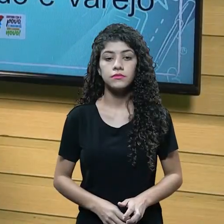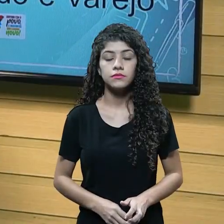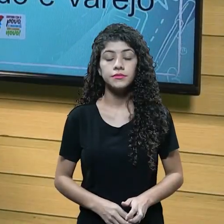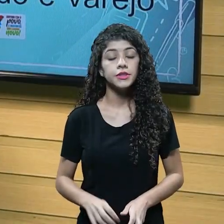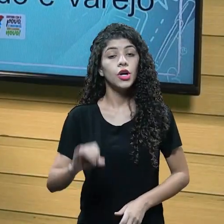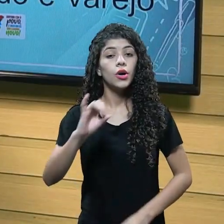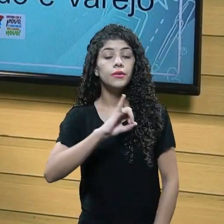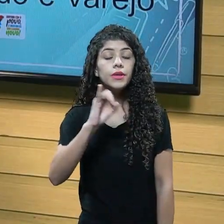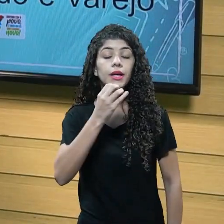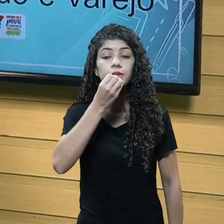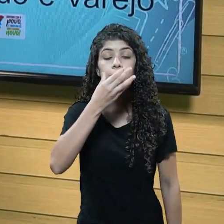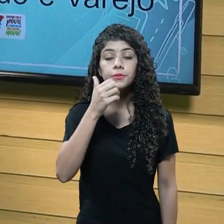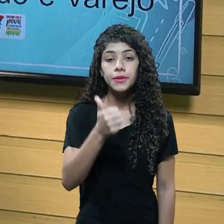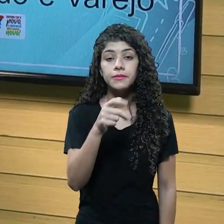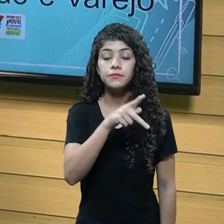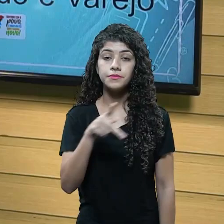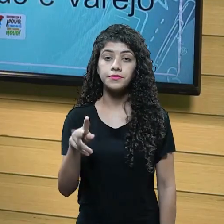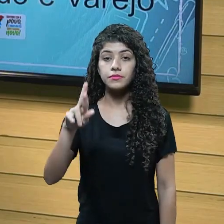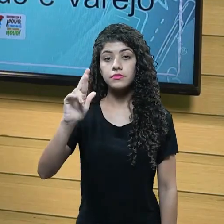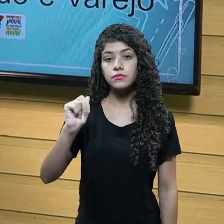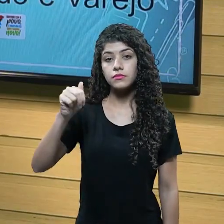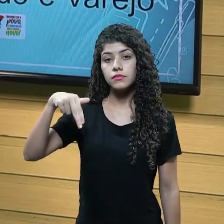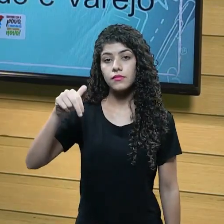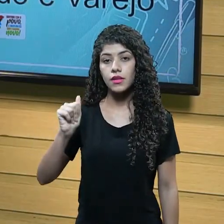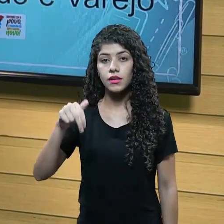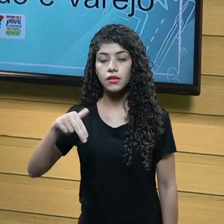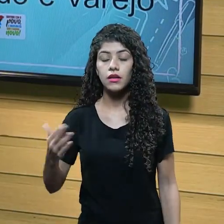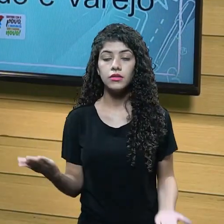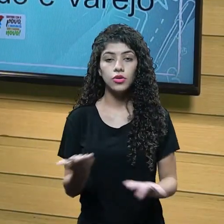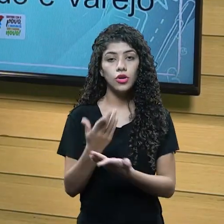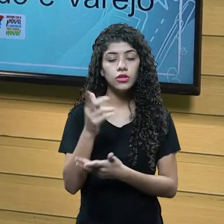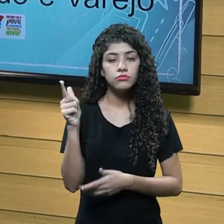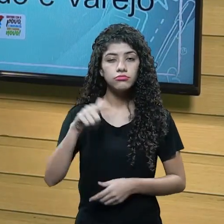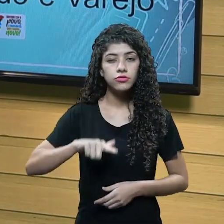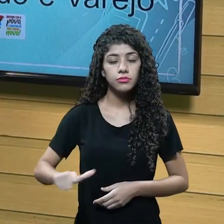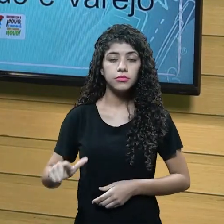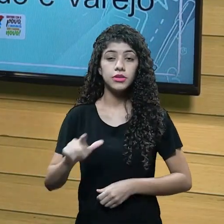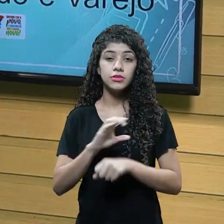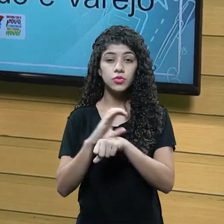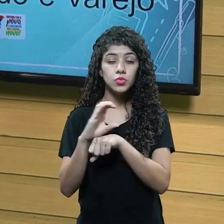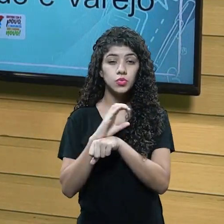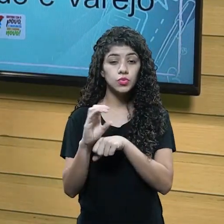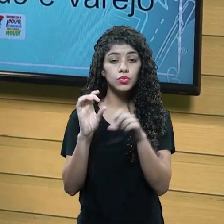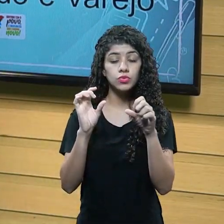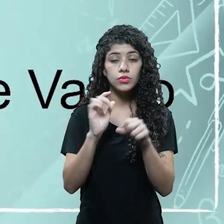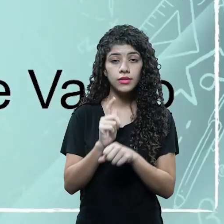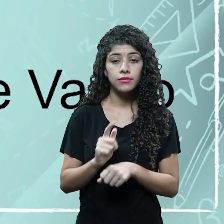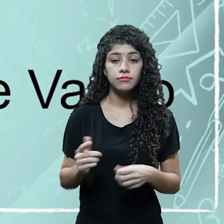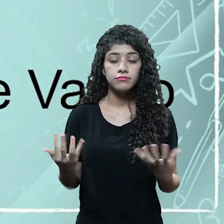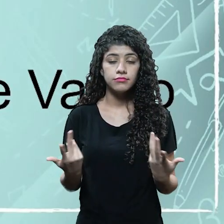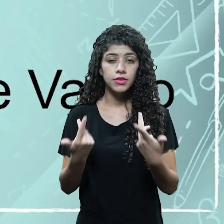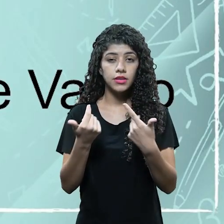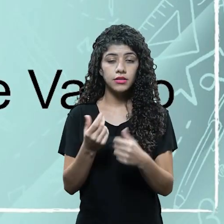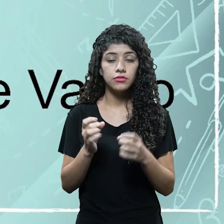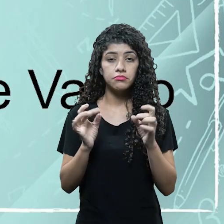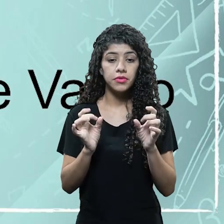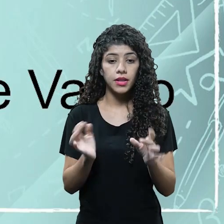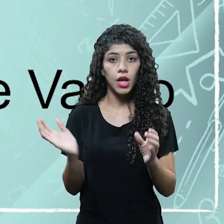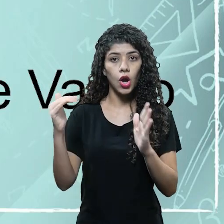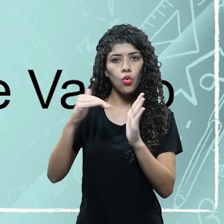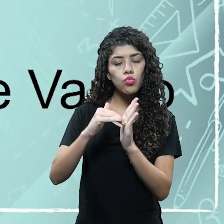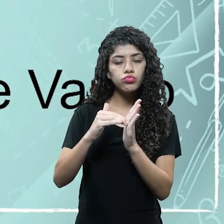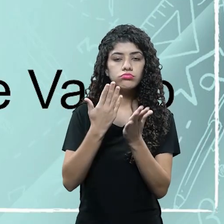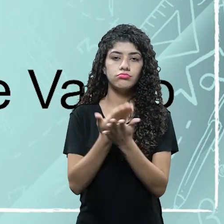Olá pessoal, tudo bem? Sou o professor Renan Robson. A gente volta aqui com o nosso curso de técnico em vendas e vamos para a nossa última aula da disciplina de marketing